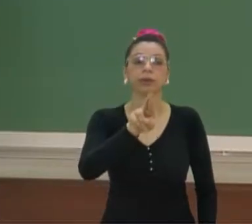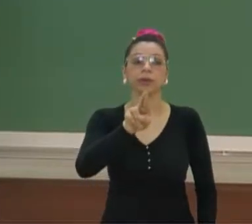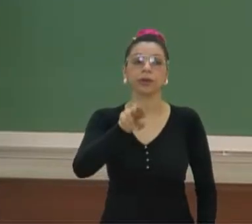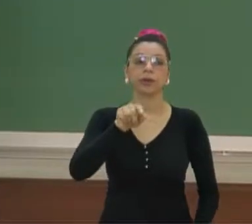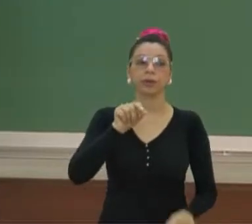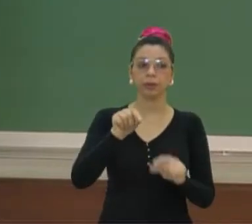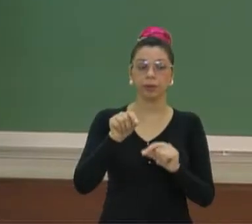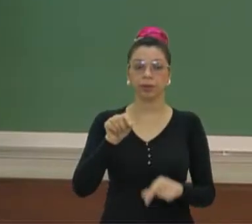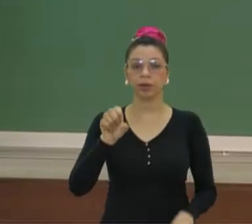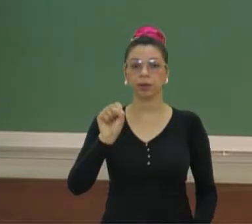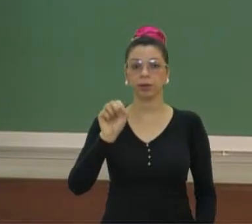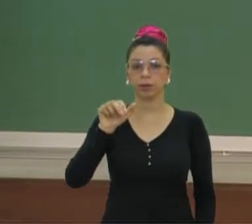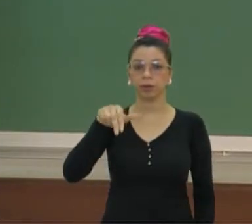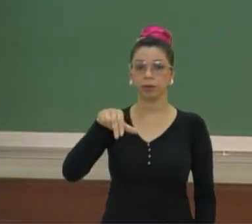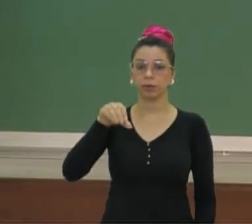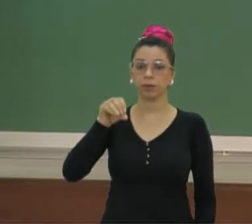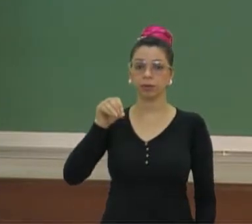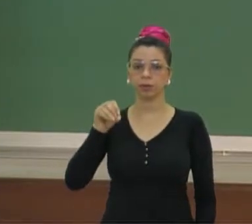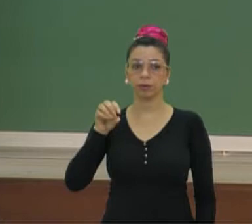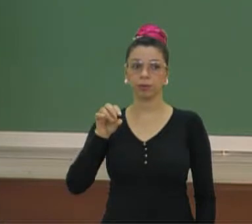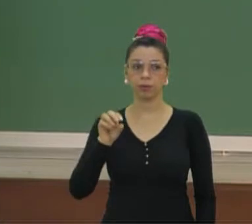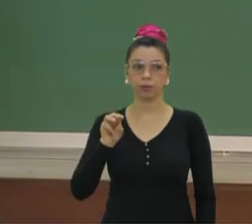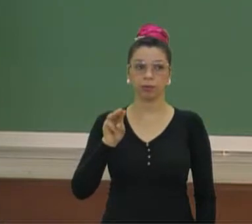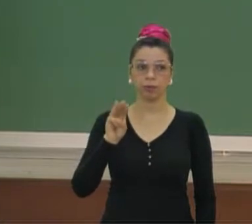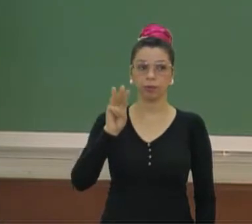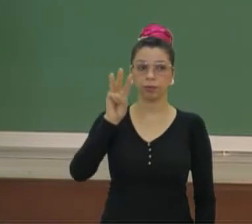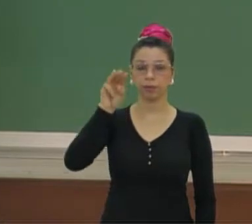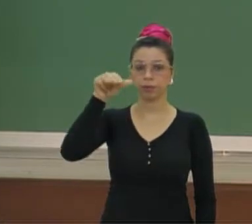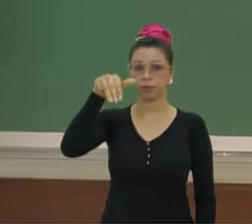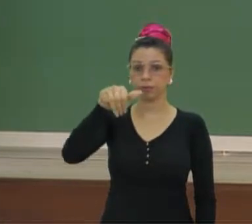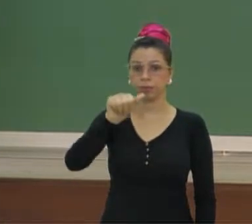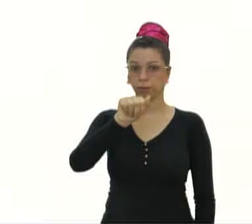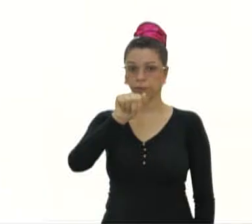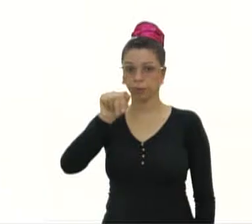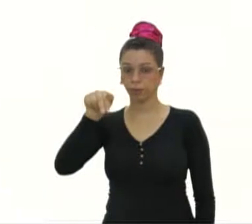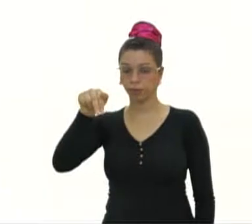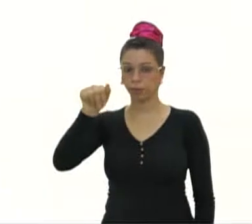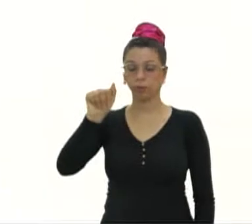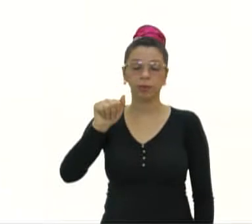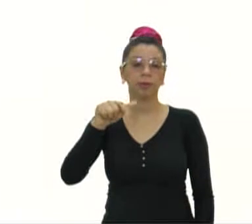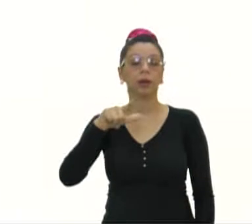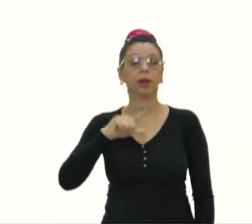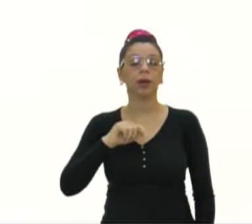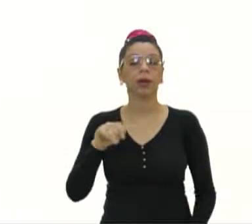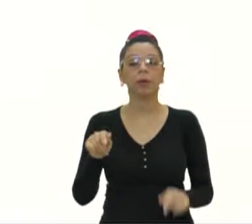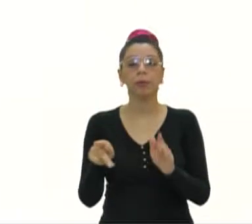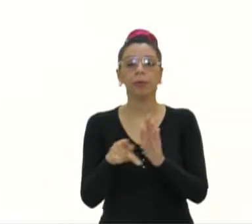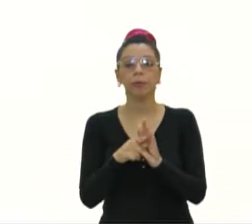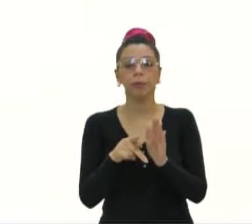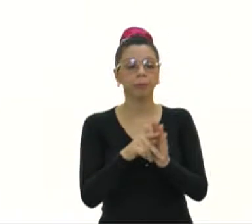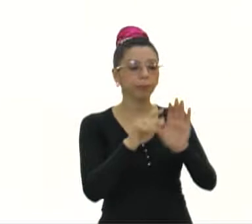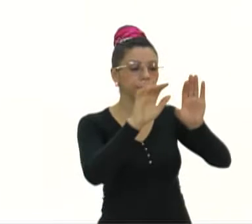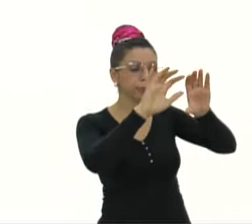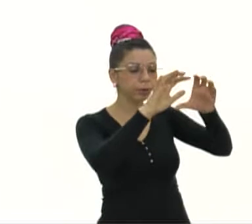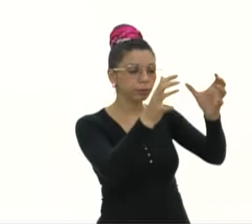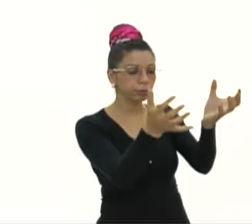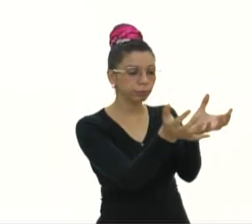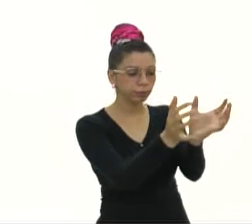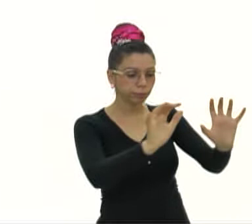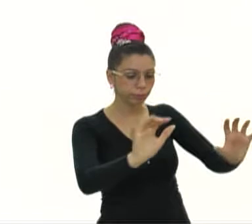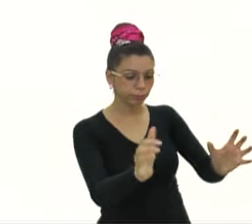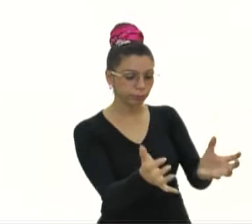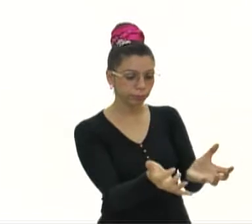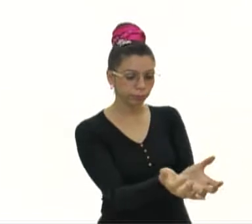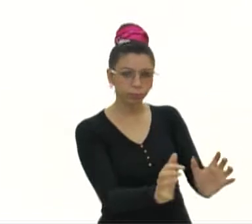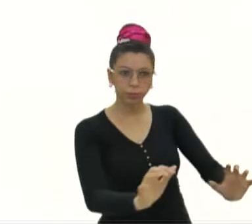gun é um homem de neve, um boneco de neve, mas no sentido hostil, né?